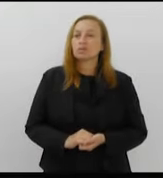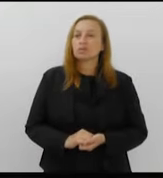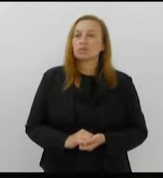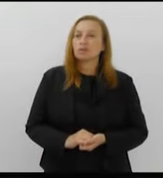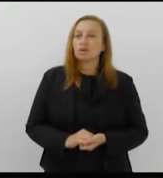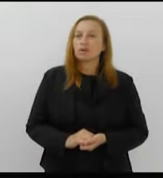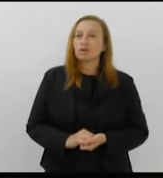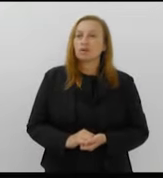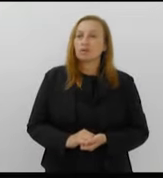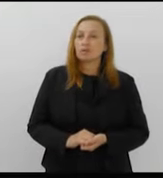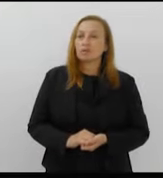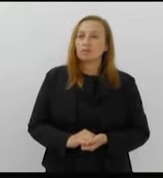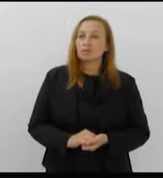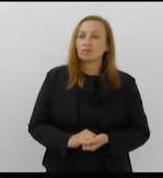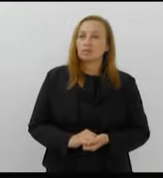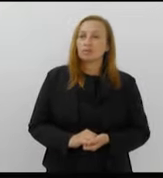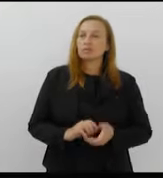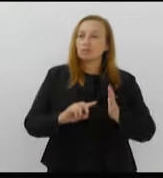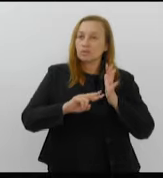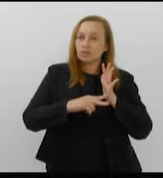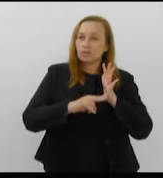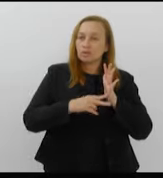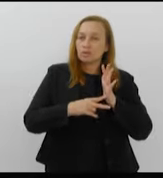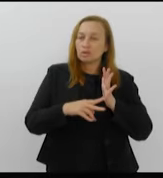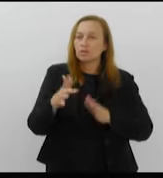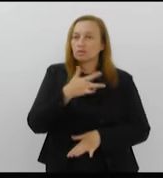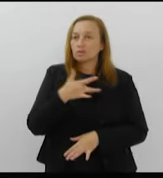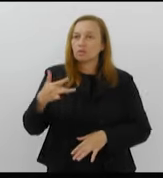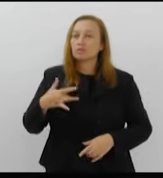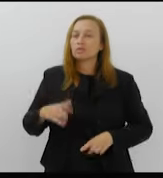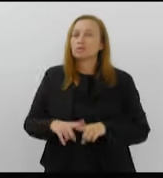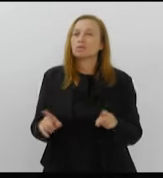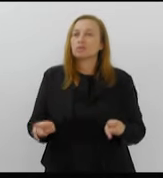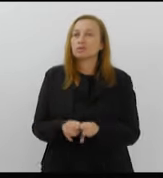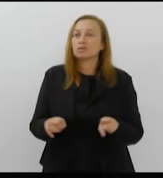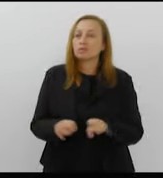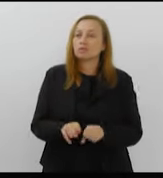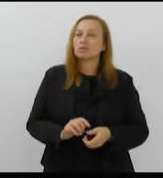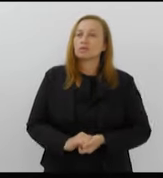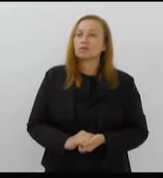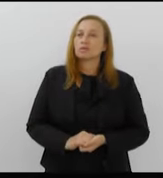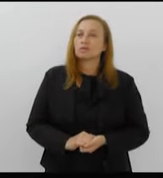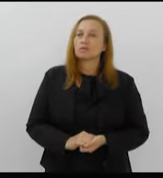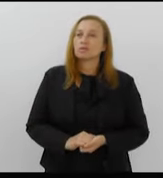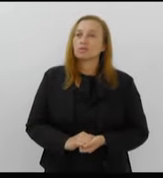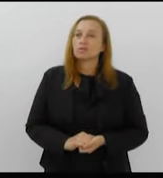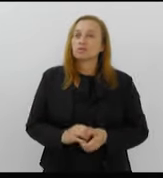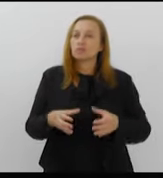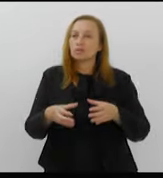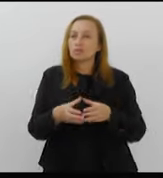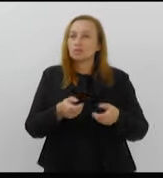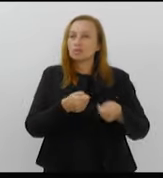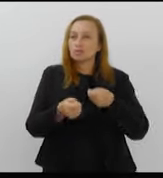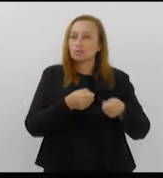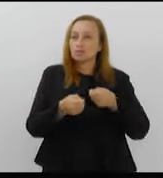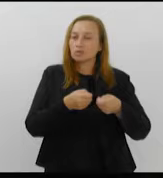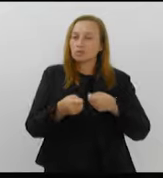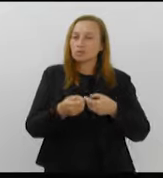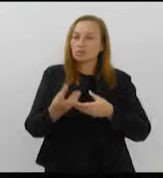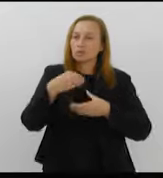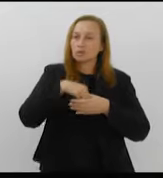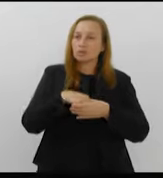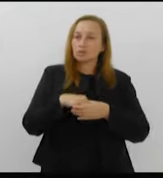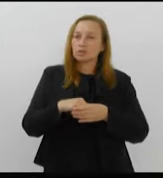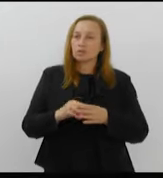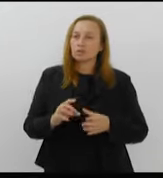apregou não só os sindicatos de saúde, mas também os órgãos de controladoria externa do Sistema Único